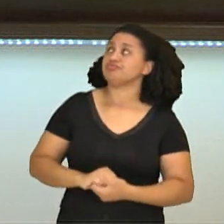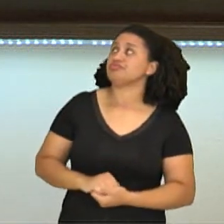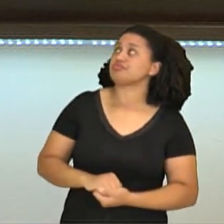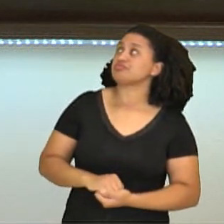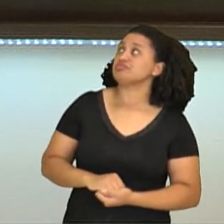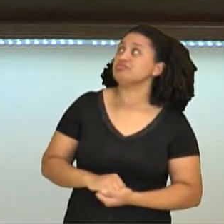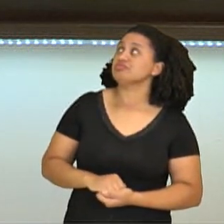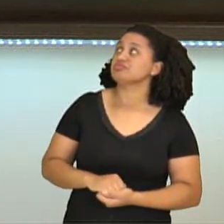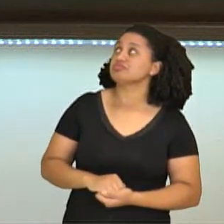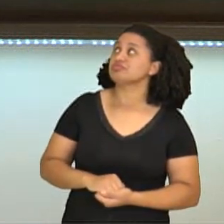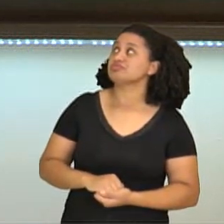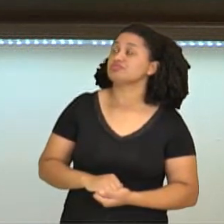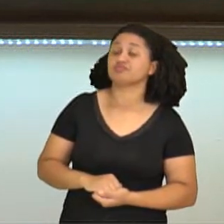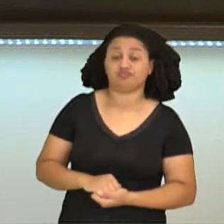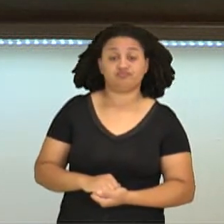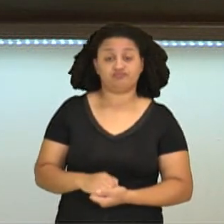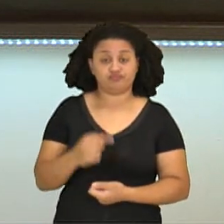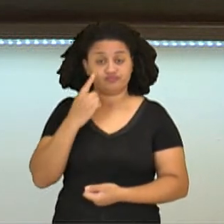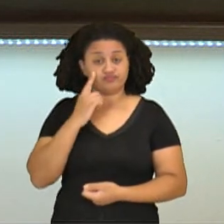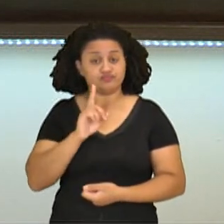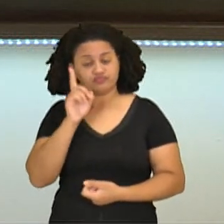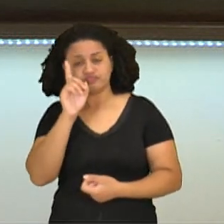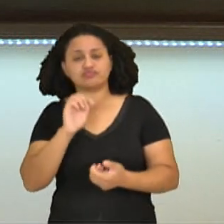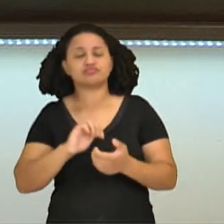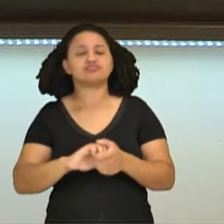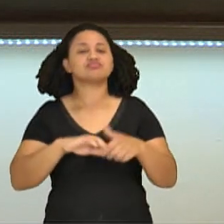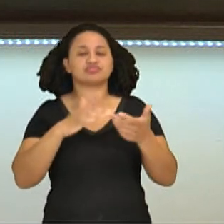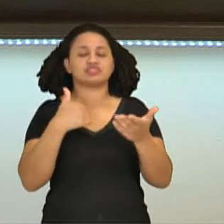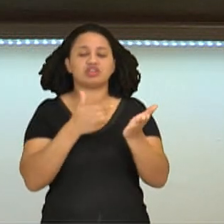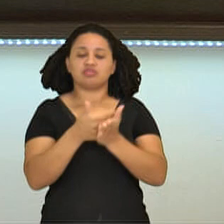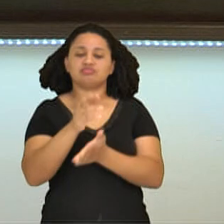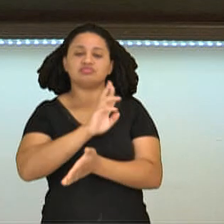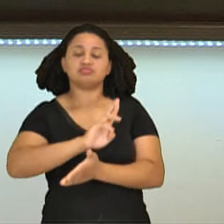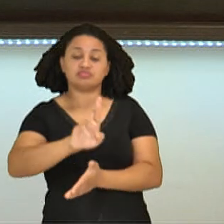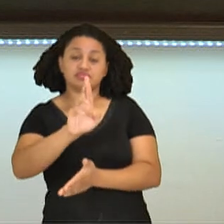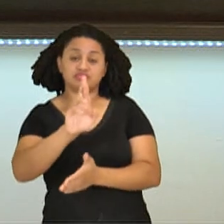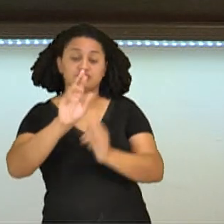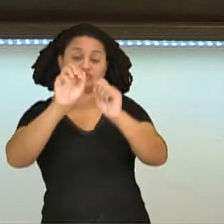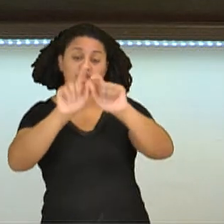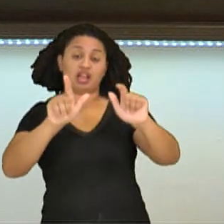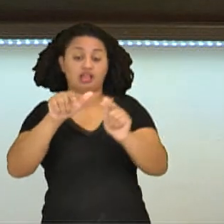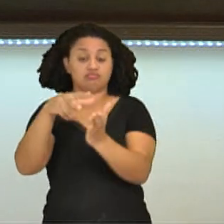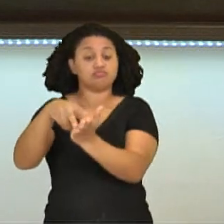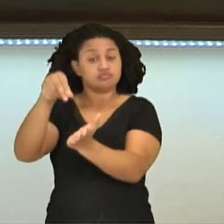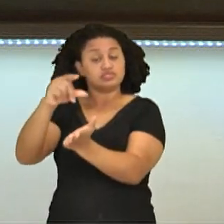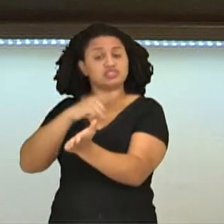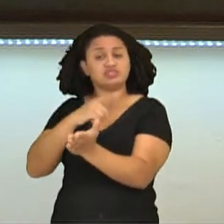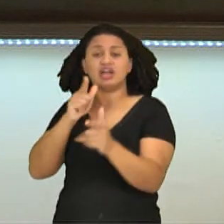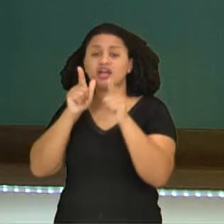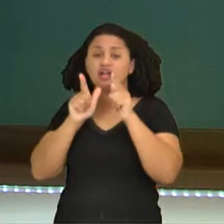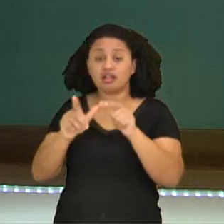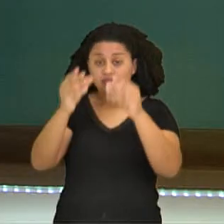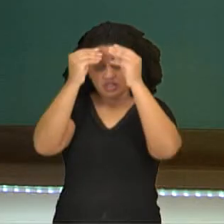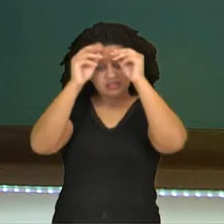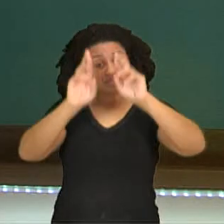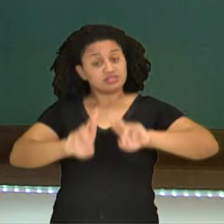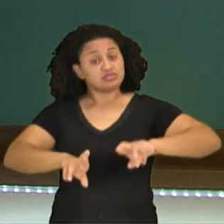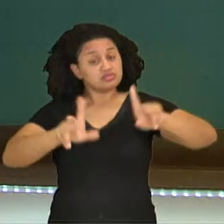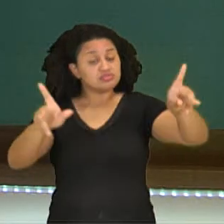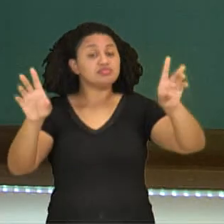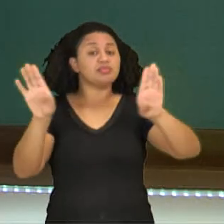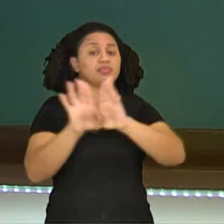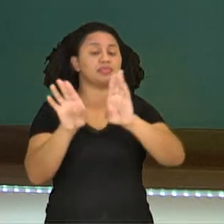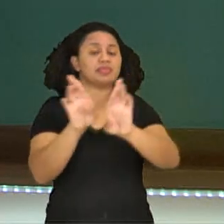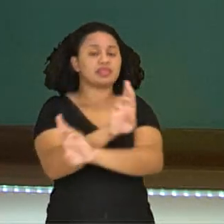religião, né? Apesar que os Cuxitas desenvolveram uma linguagem diferente, é verdade, também assimilaram